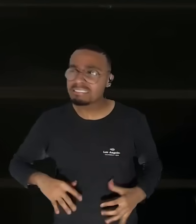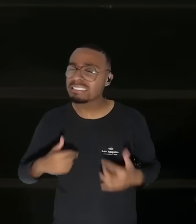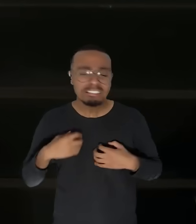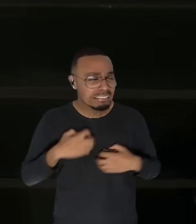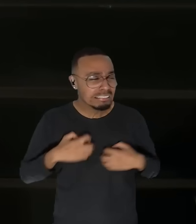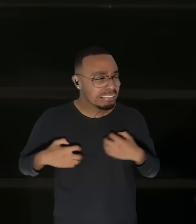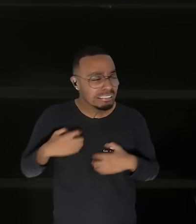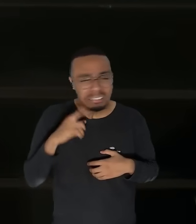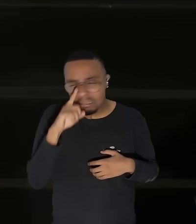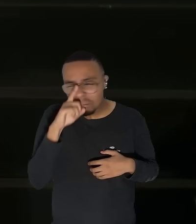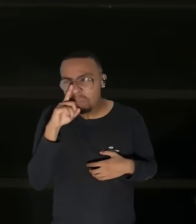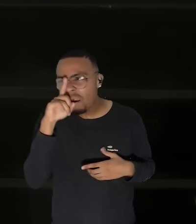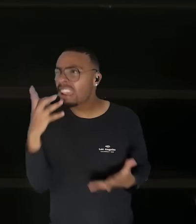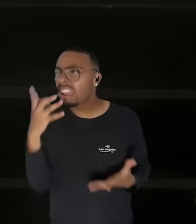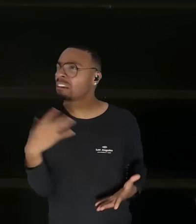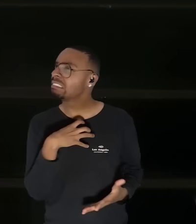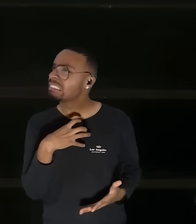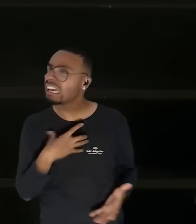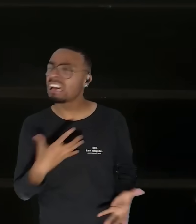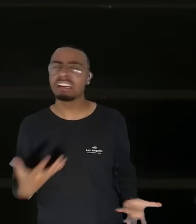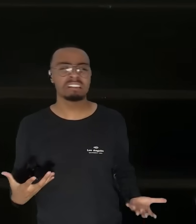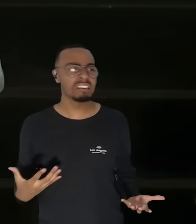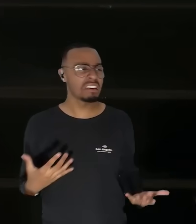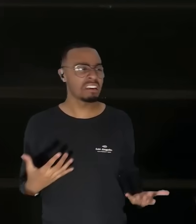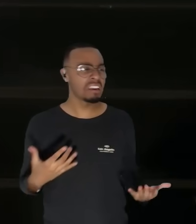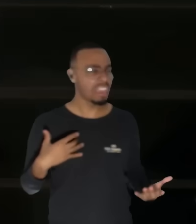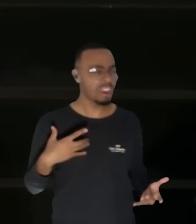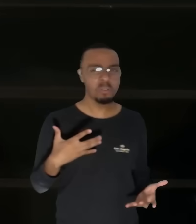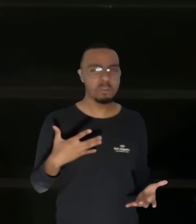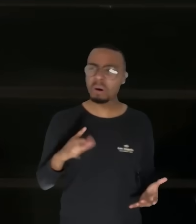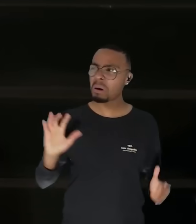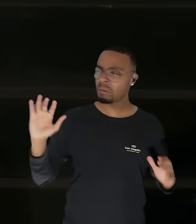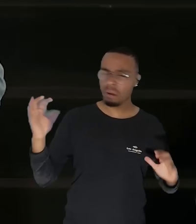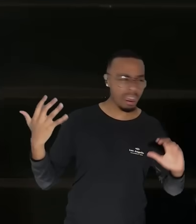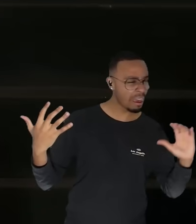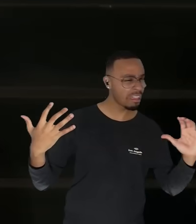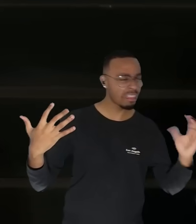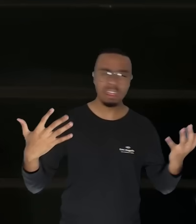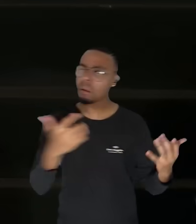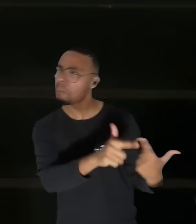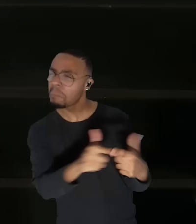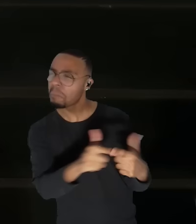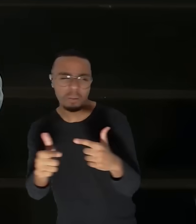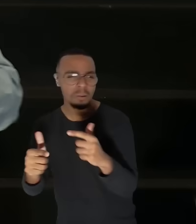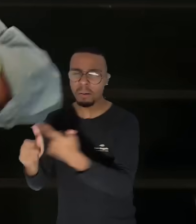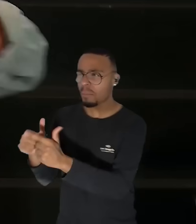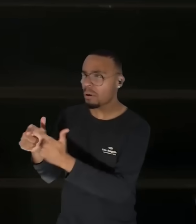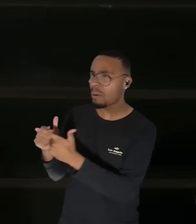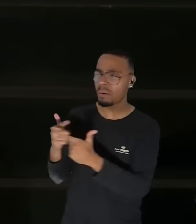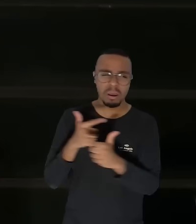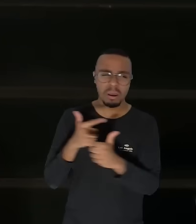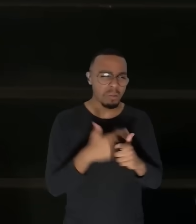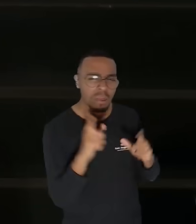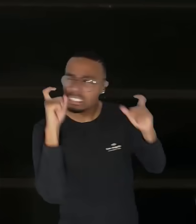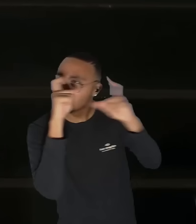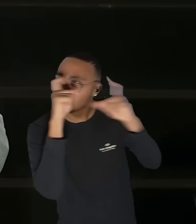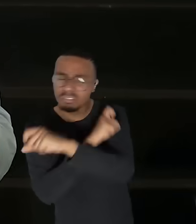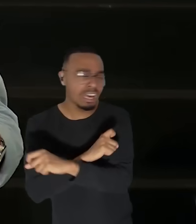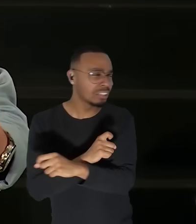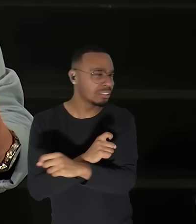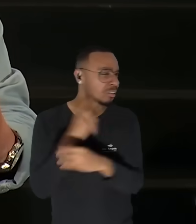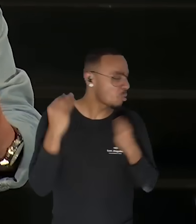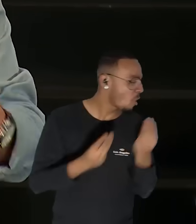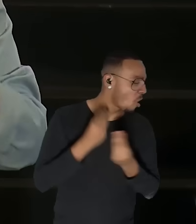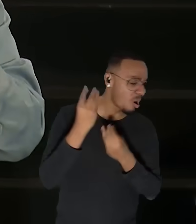perigo, que eu não consigo administrar o que está acontecendo comigo, que me surpreendeu. Que coisa maluca.